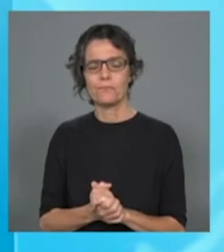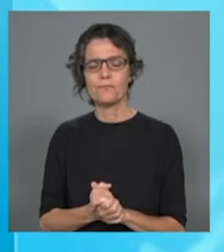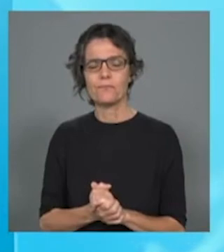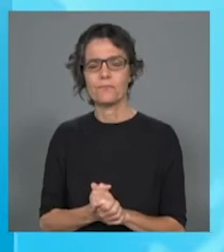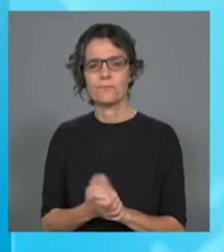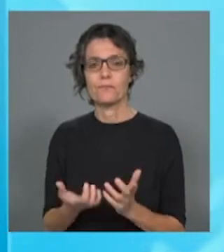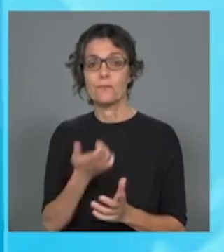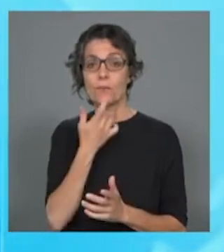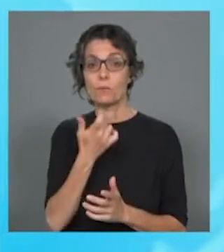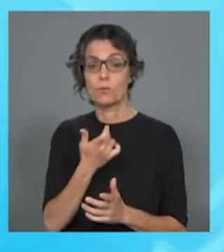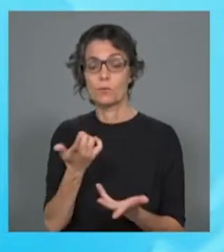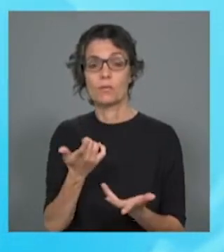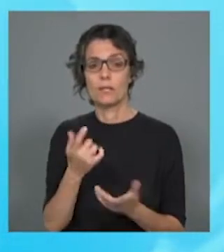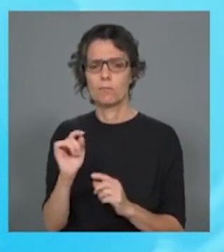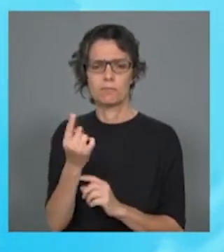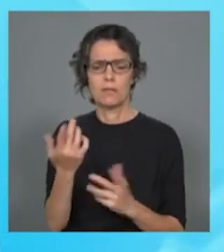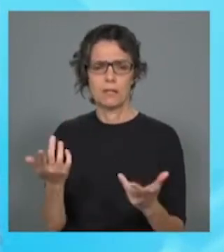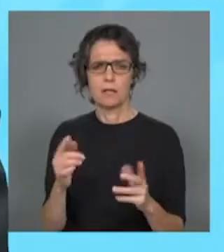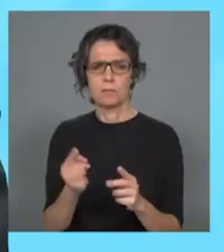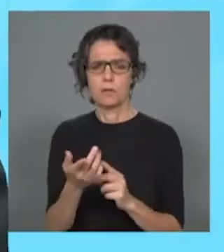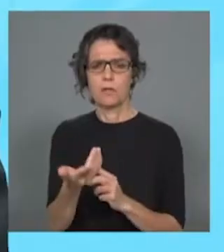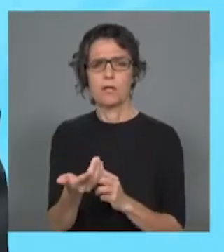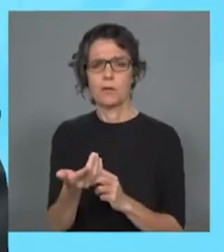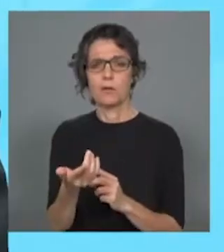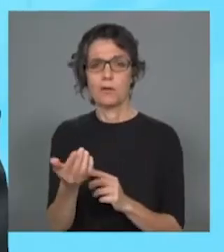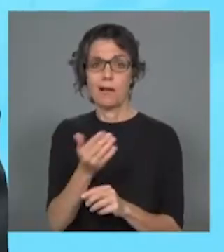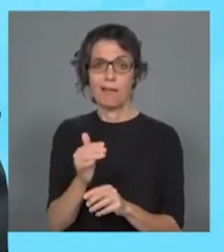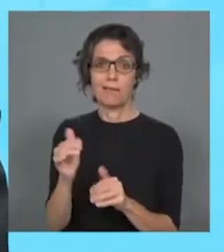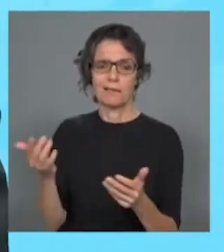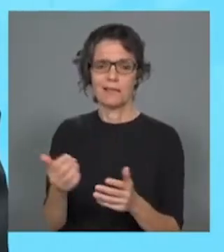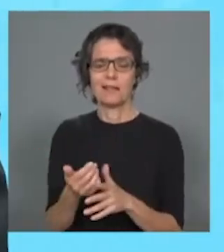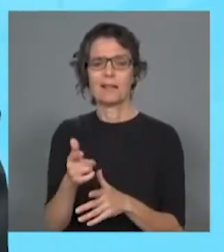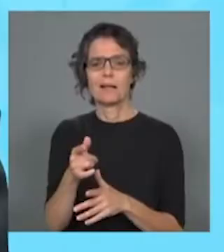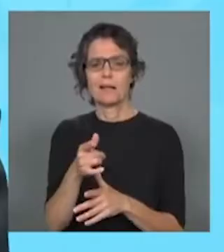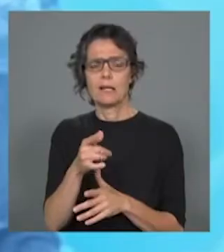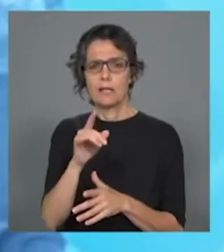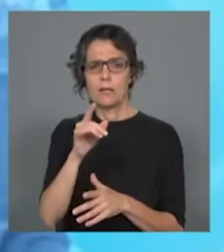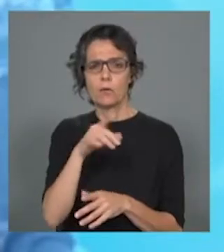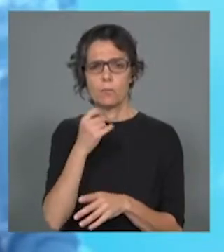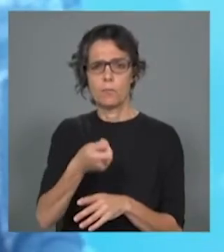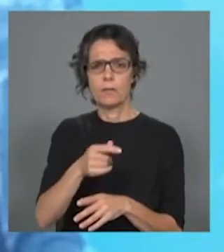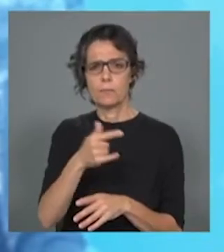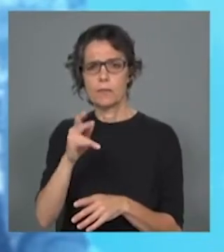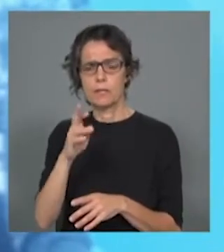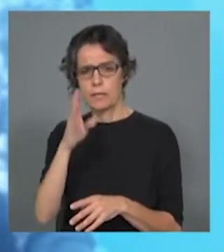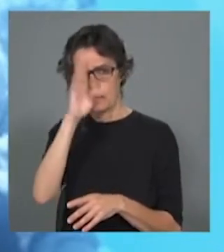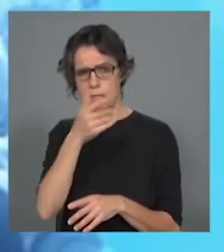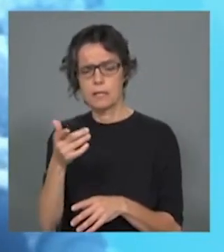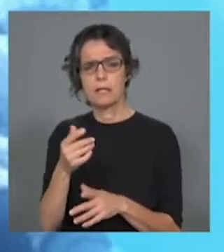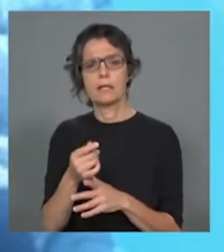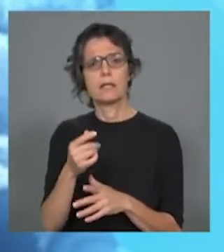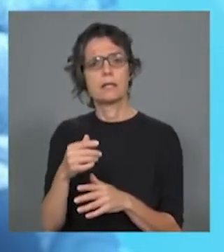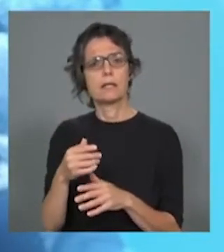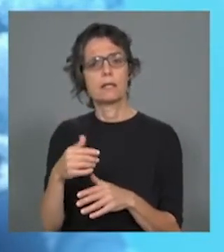Eu perguntava-lhe ainda, muito rapidamente, mesmo nas despedidas, Padre Peter, sei que está prestes a abrir